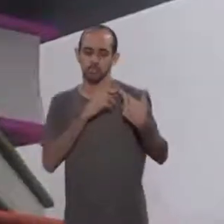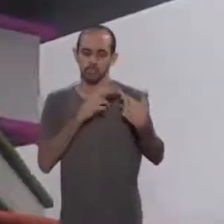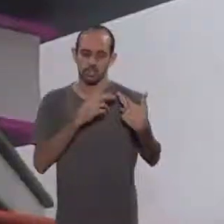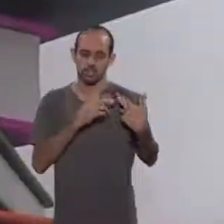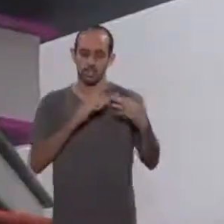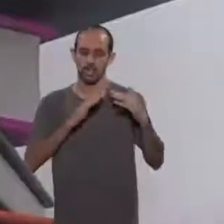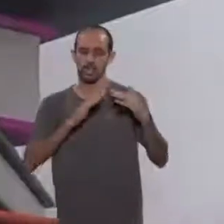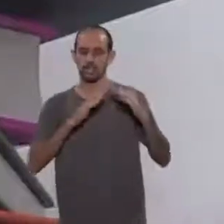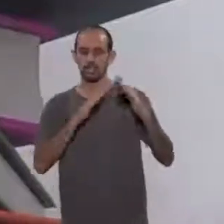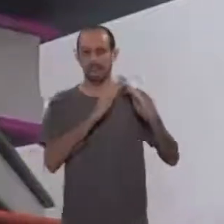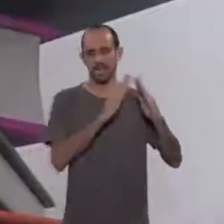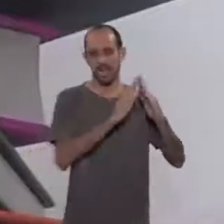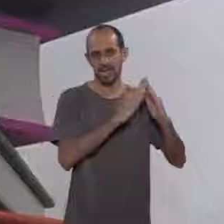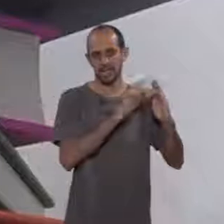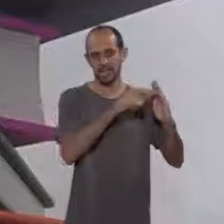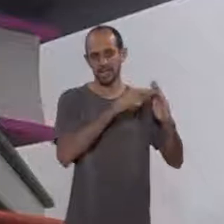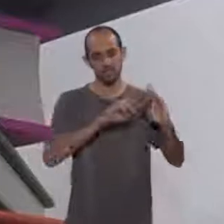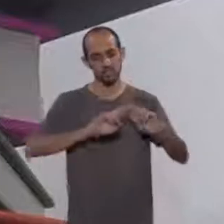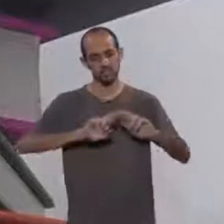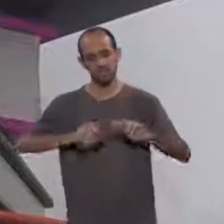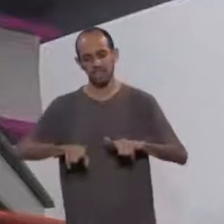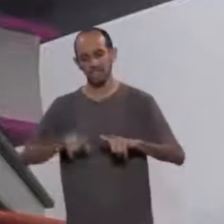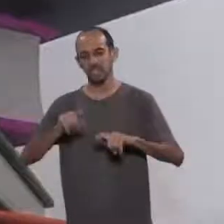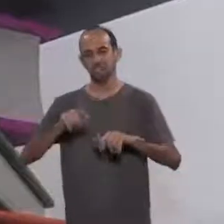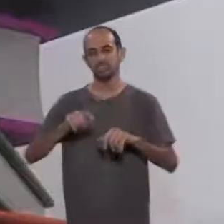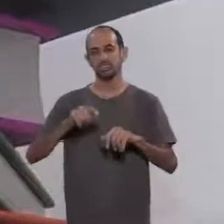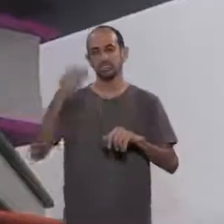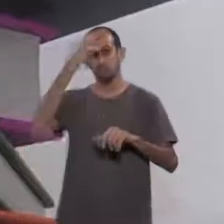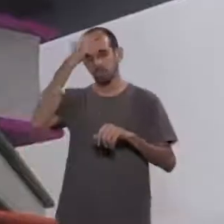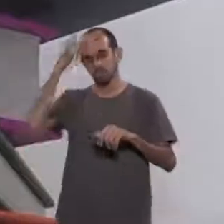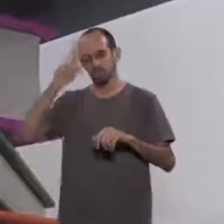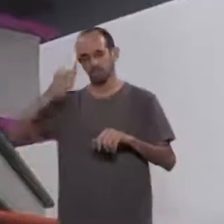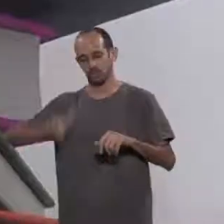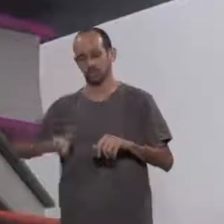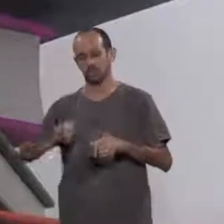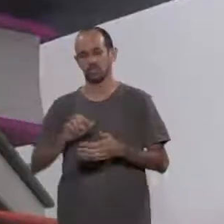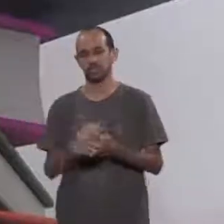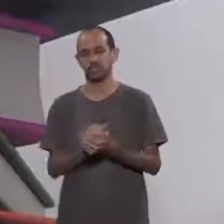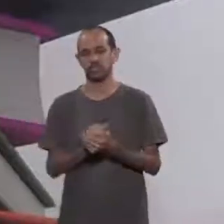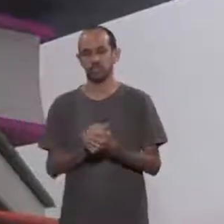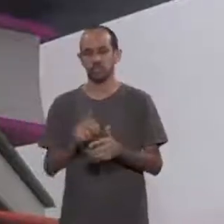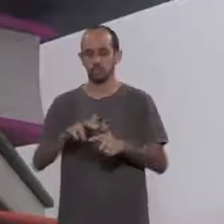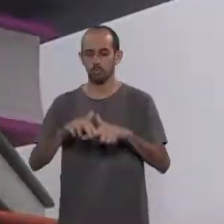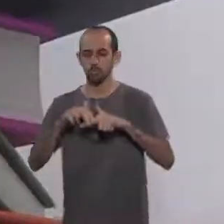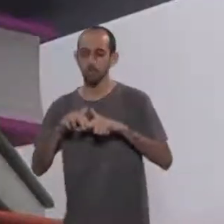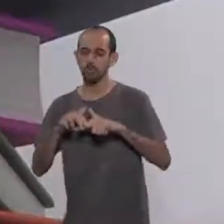de casa, é totalmente diferente do que uma pessoa que já possui uma deficiência.